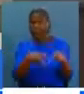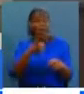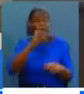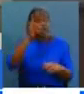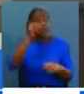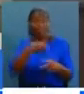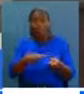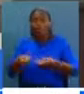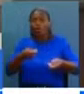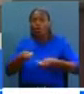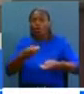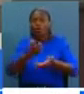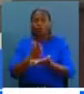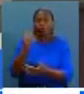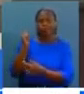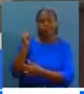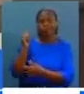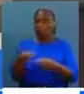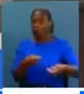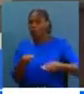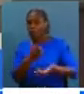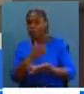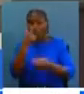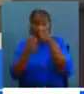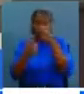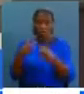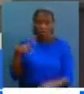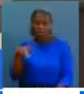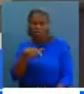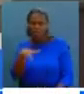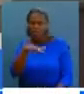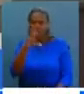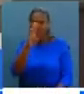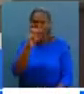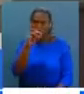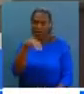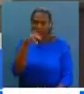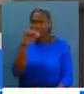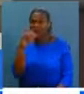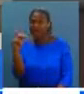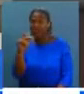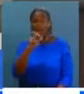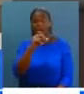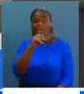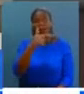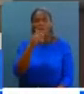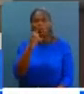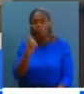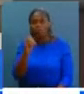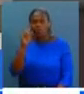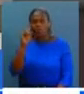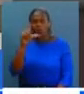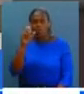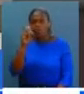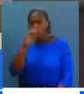lá é negócio que se vai trazer. Portanto, só pessoas andam para aquela zona de Jamaica, Alto da Glória, botou aí assim